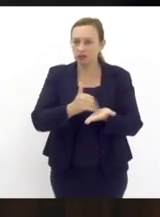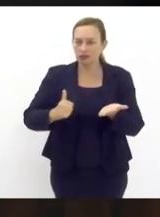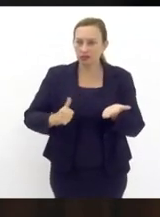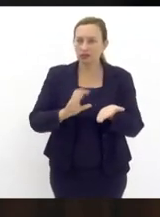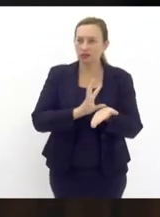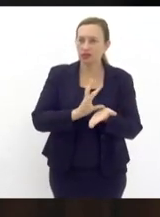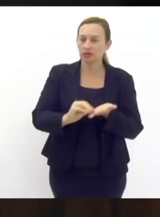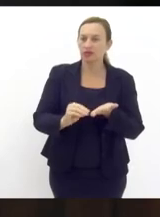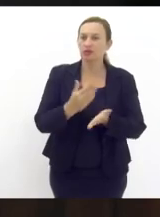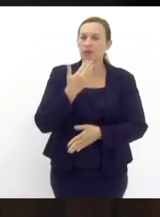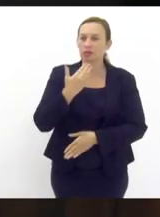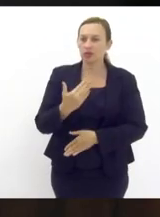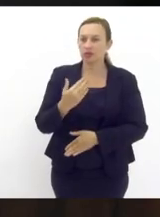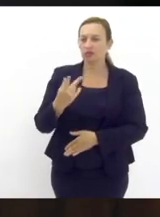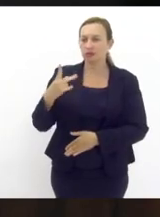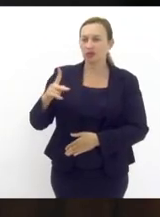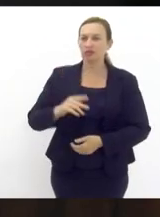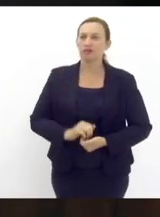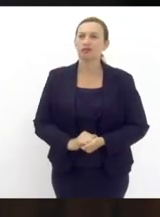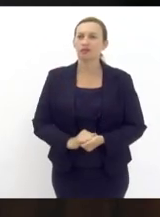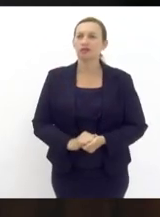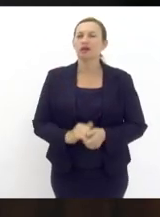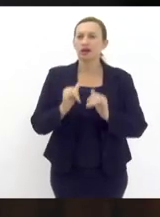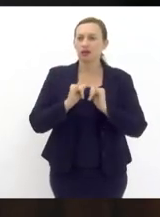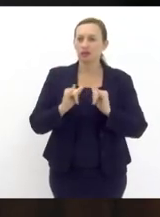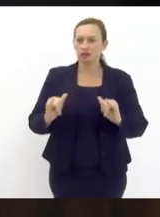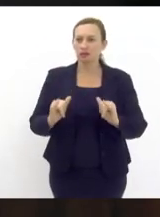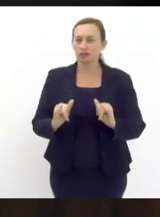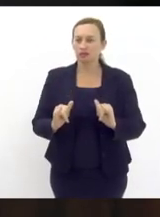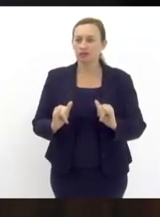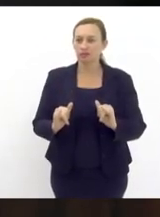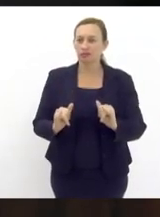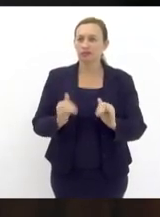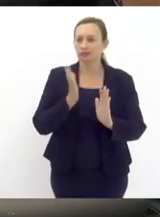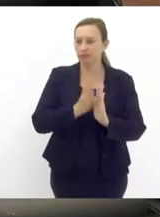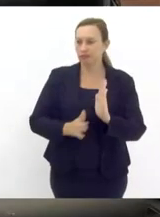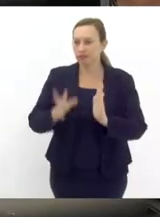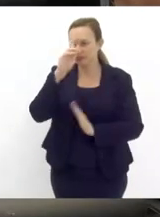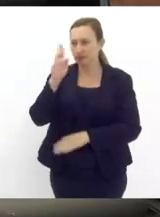a pedido do autor a não ser